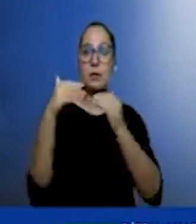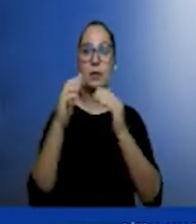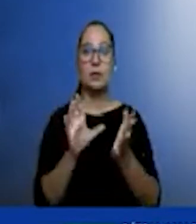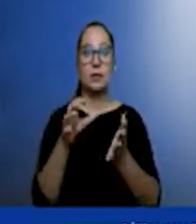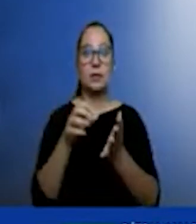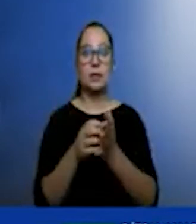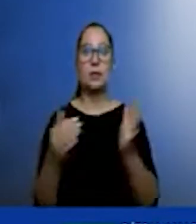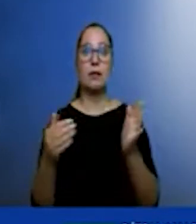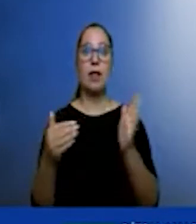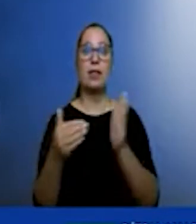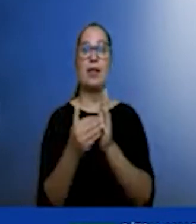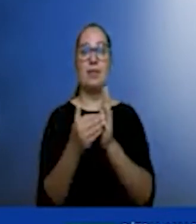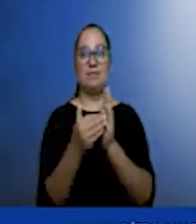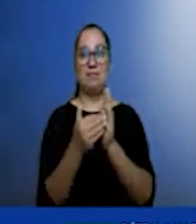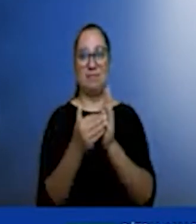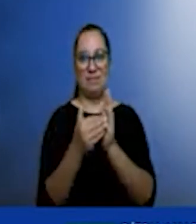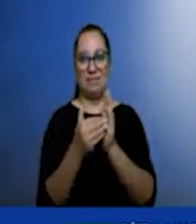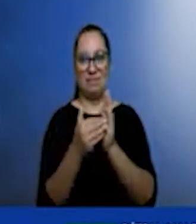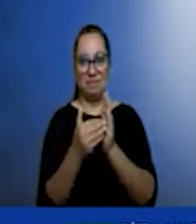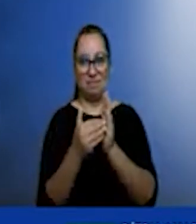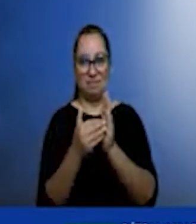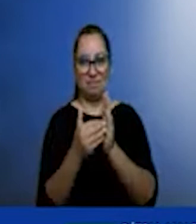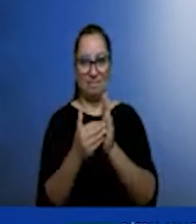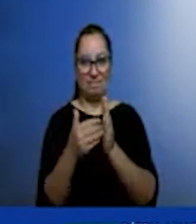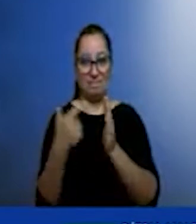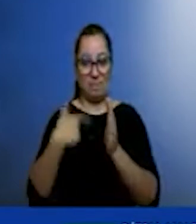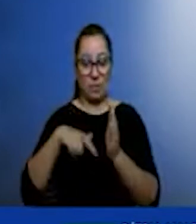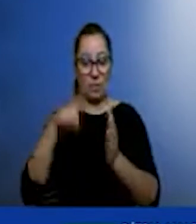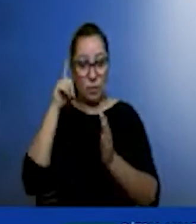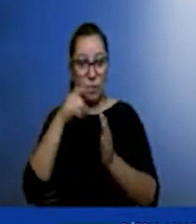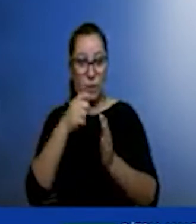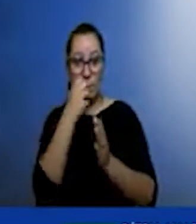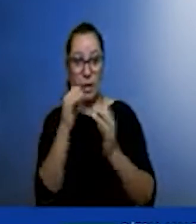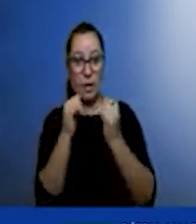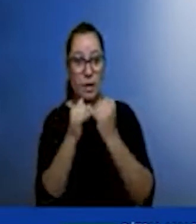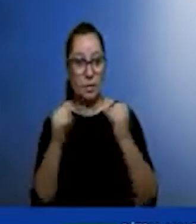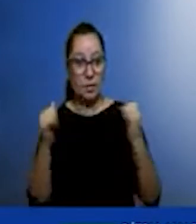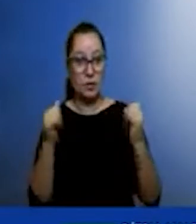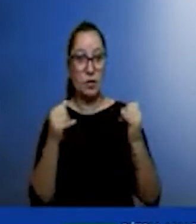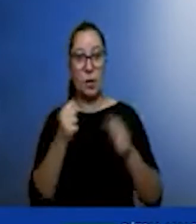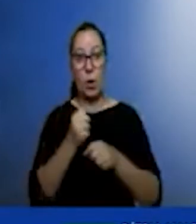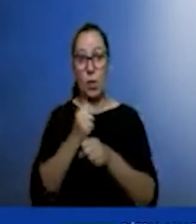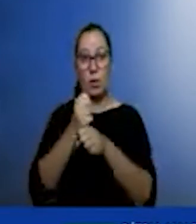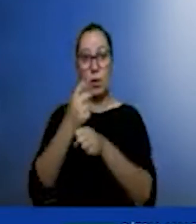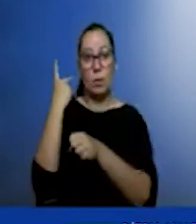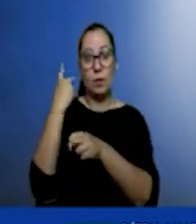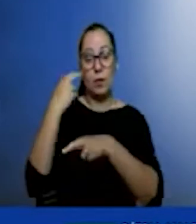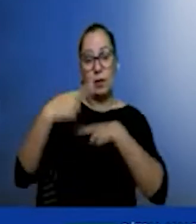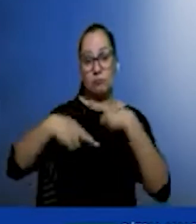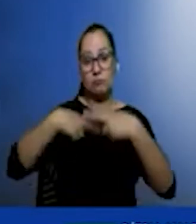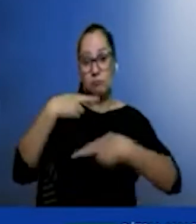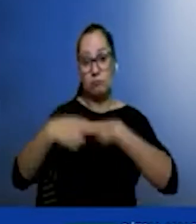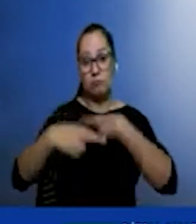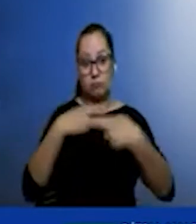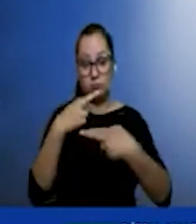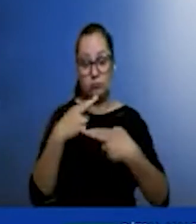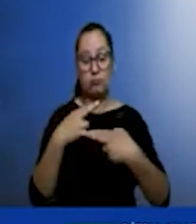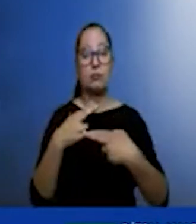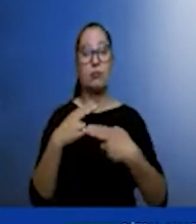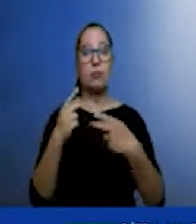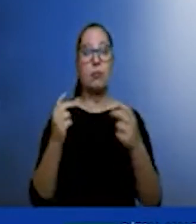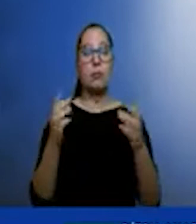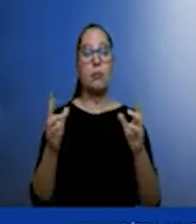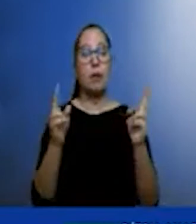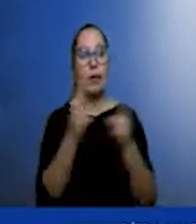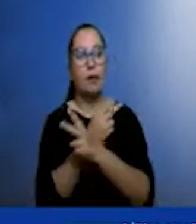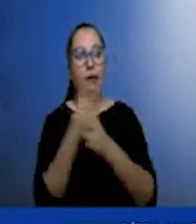certo ponto. A gente conseguiu fazer isso muito bem com energia, a gente construiu uma política para renováveis por meio do Proinfa, por exemplo, que levou a eólica a progredir muito,